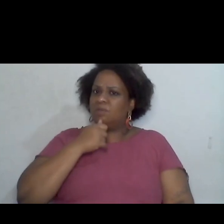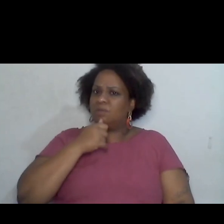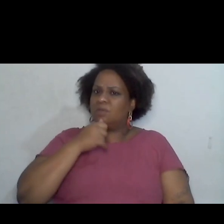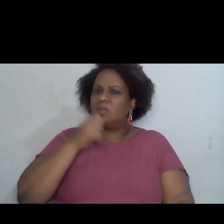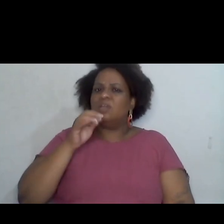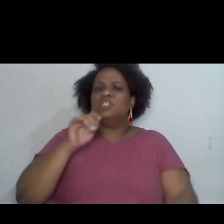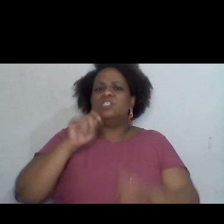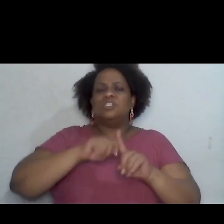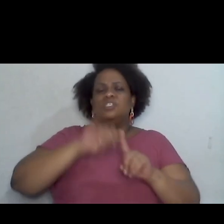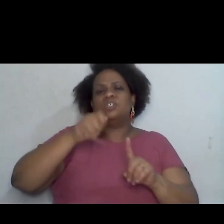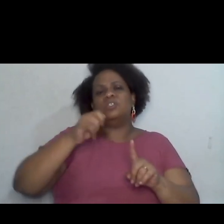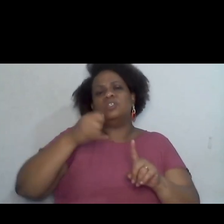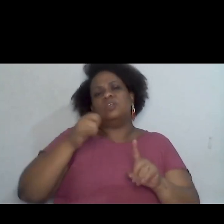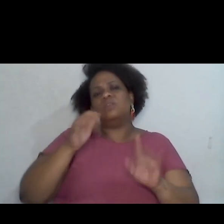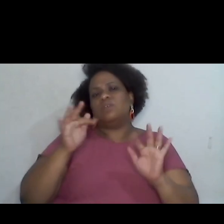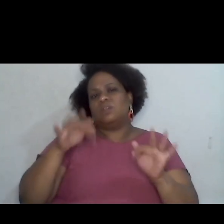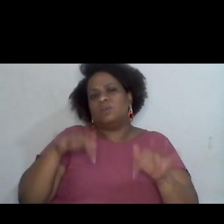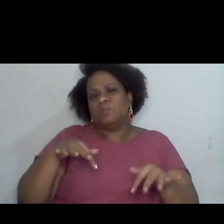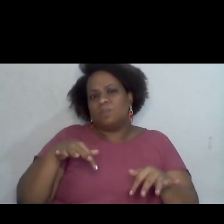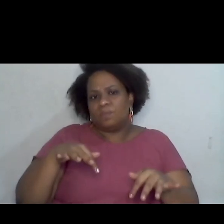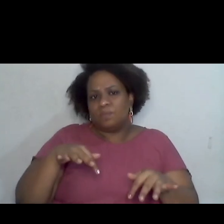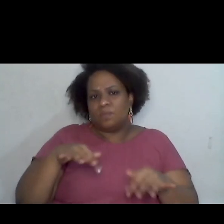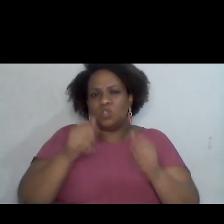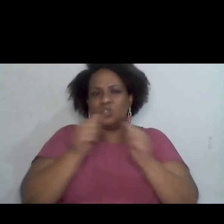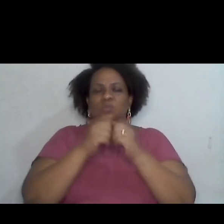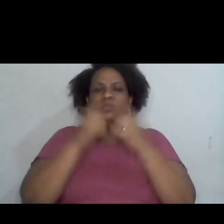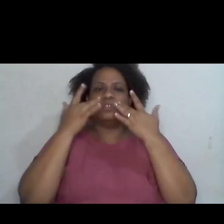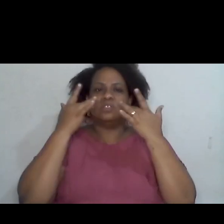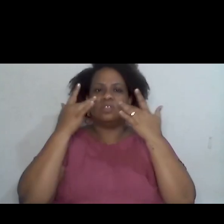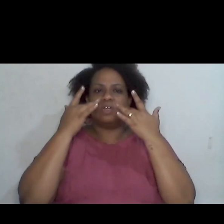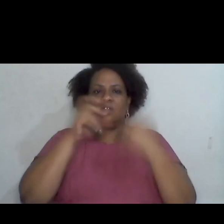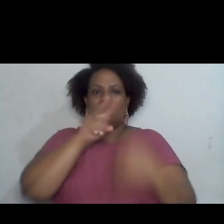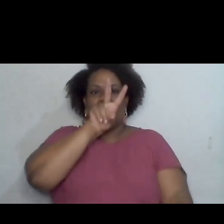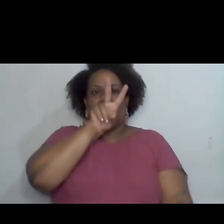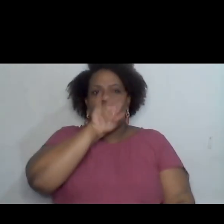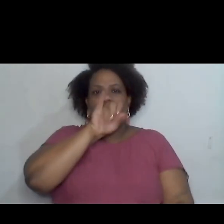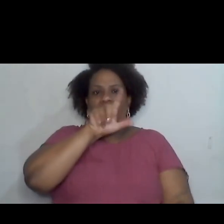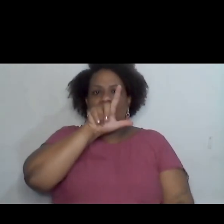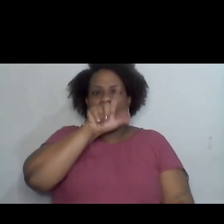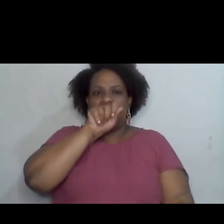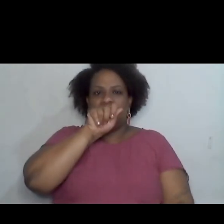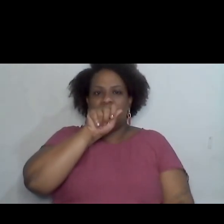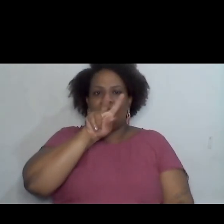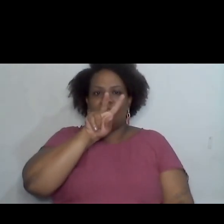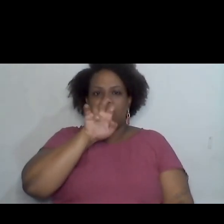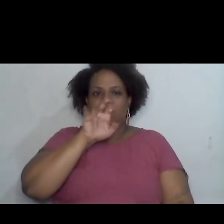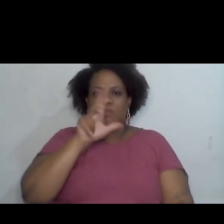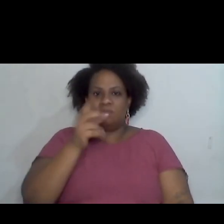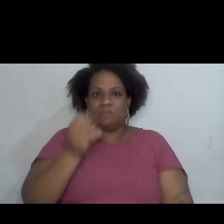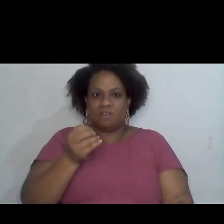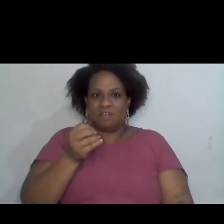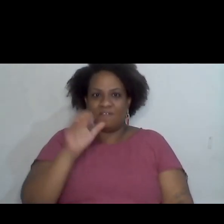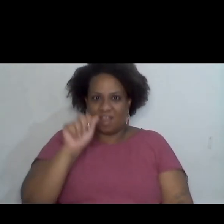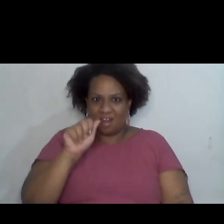janeiro, quando nós estivemos juntos lá no Teatro Vila Velha, mas eu já tinha sido avisado pela secretária Arani Santana num dos